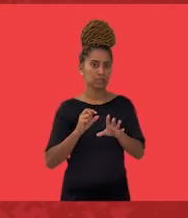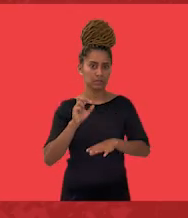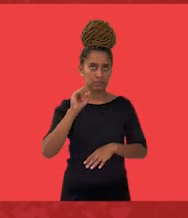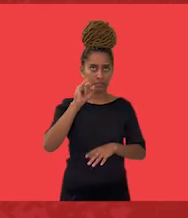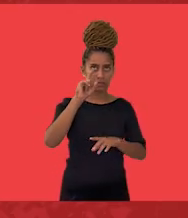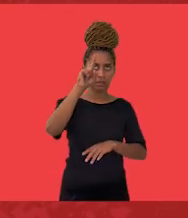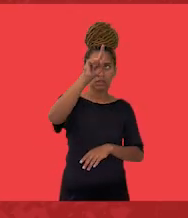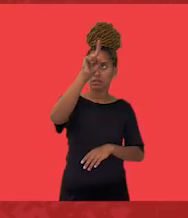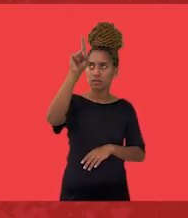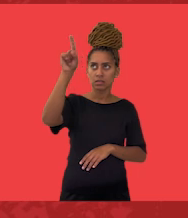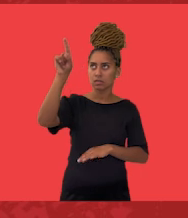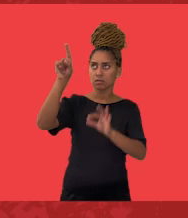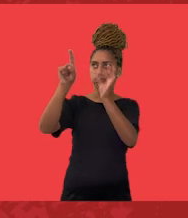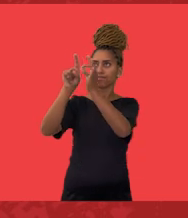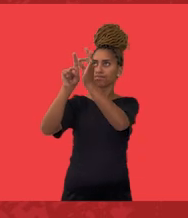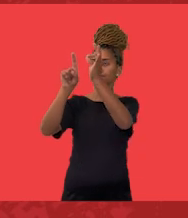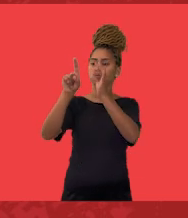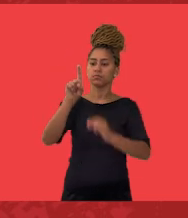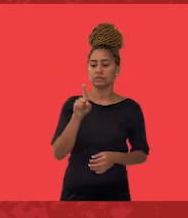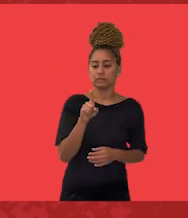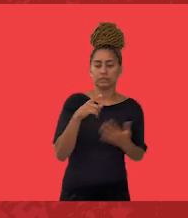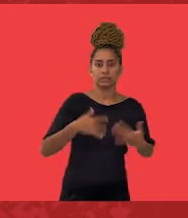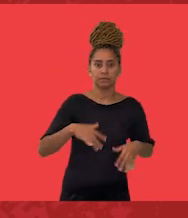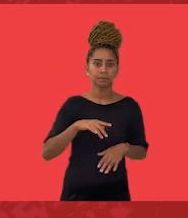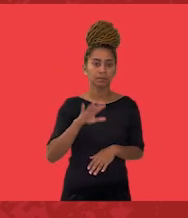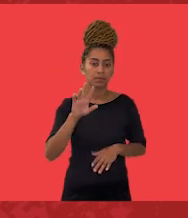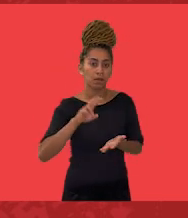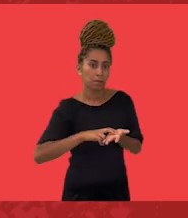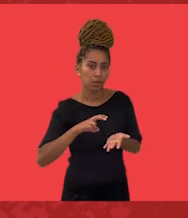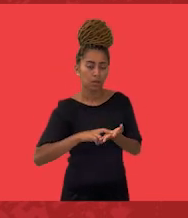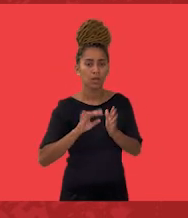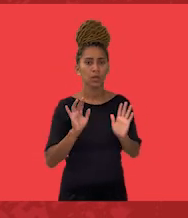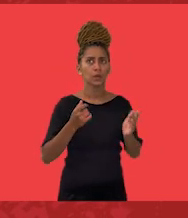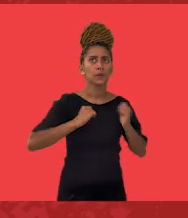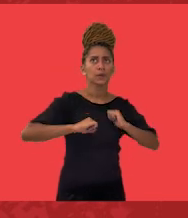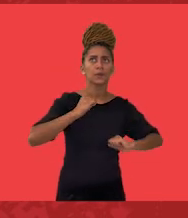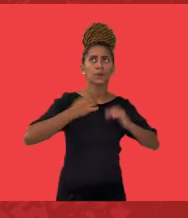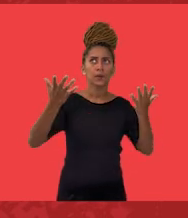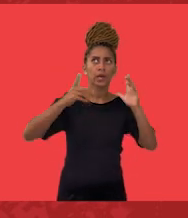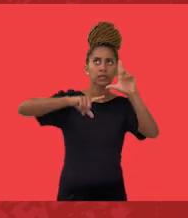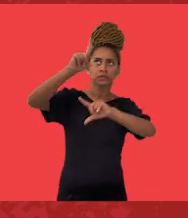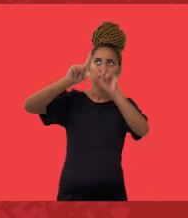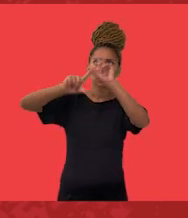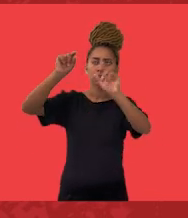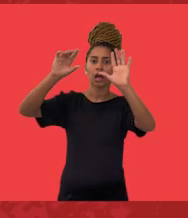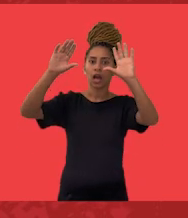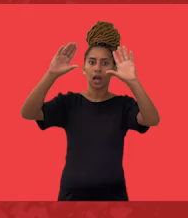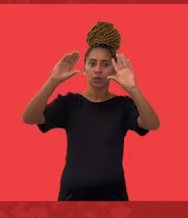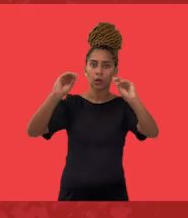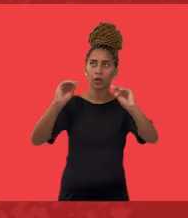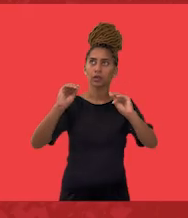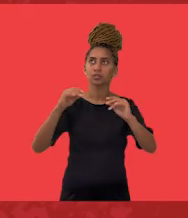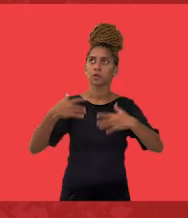anos, naquele 24 de fevereiro de 2000. Era sim dia de